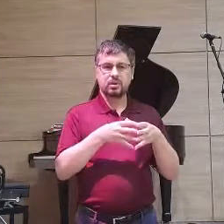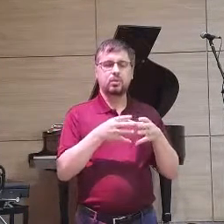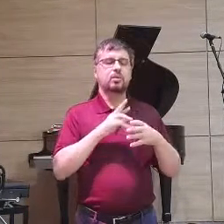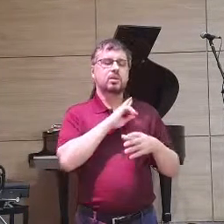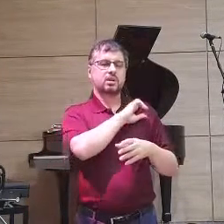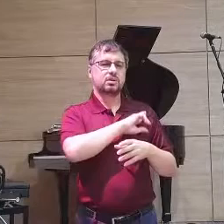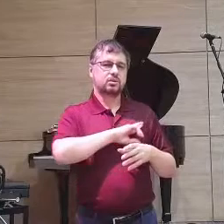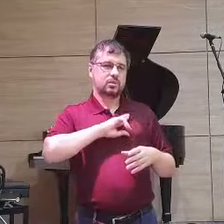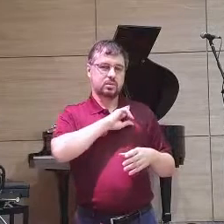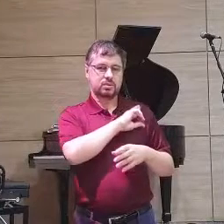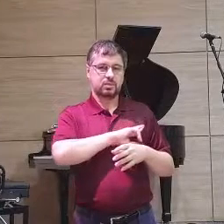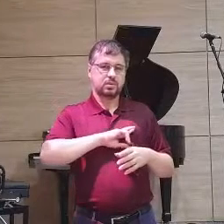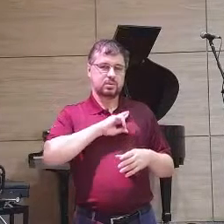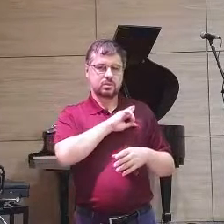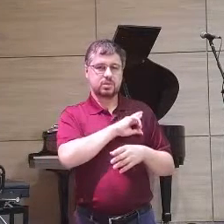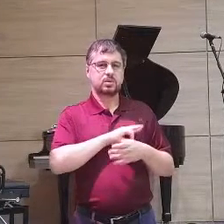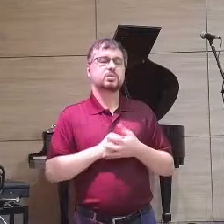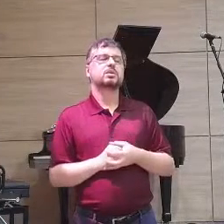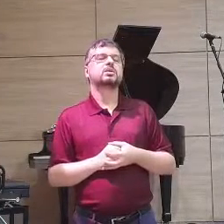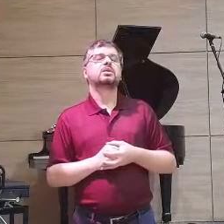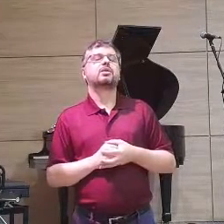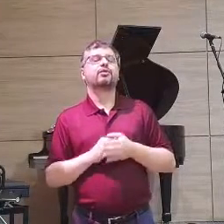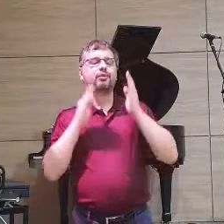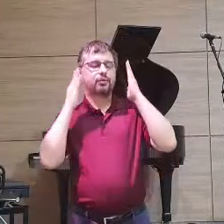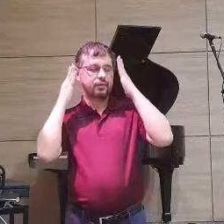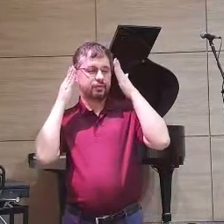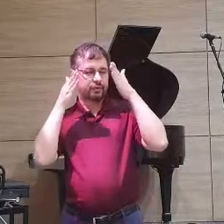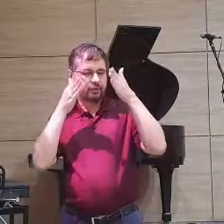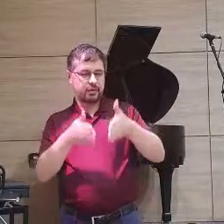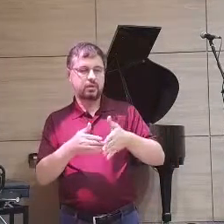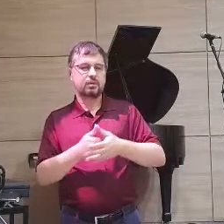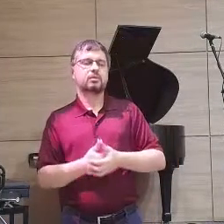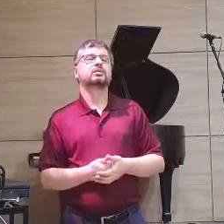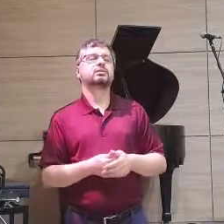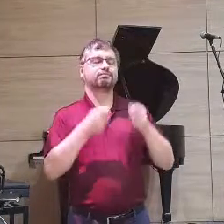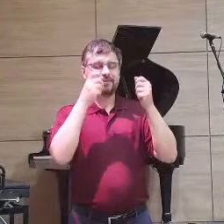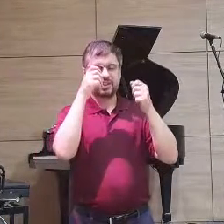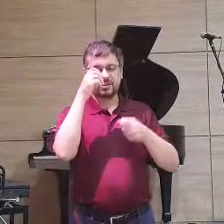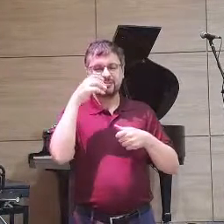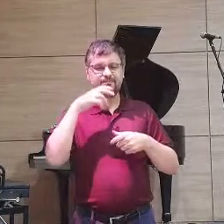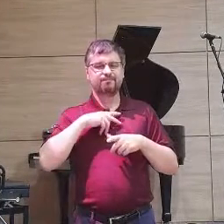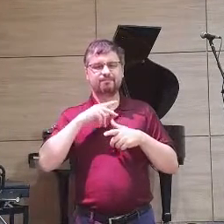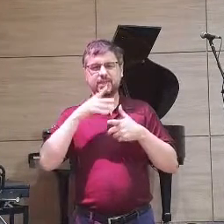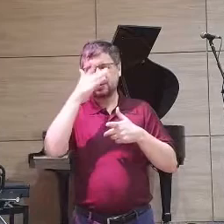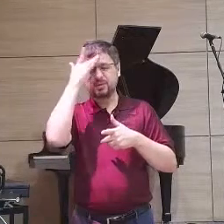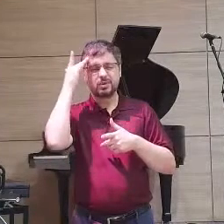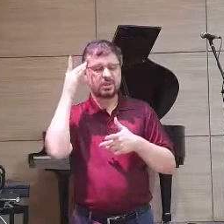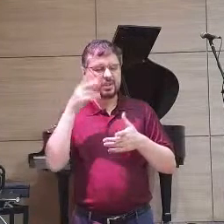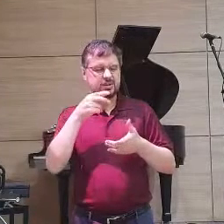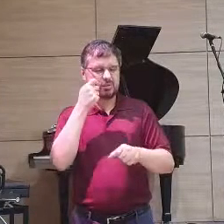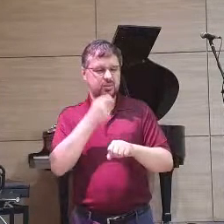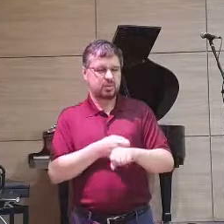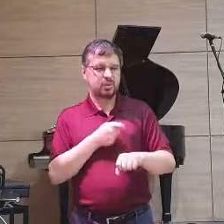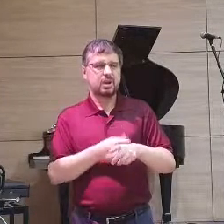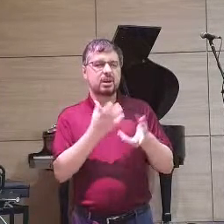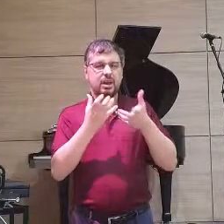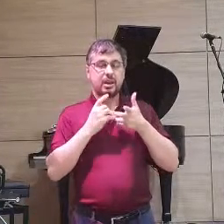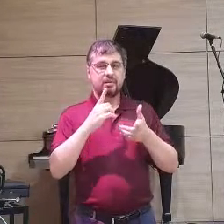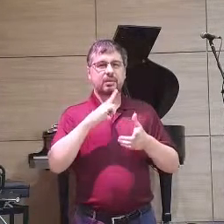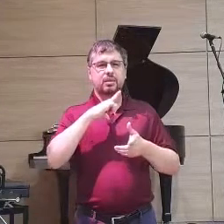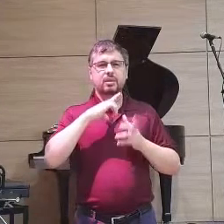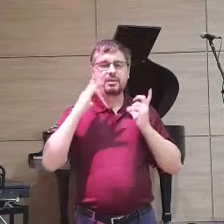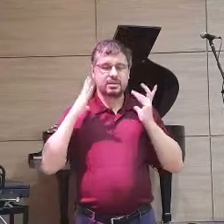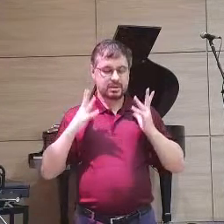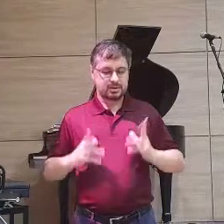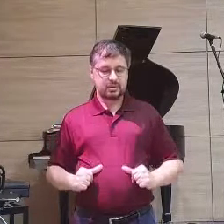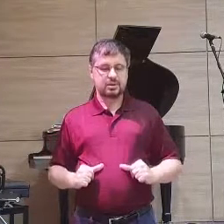religiosos extremamente afixa que as pessoas chatas o e querem viver uma santidade